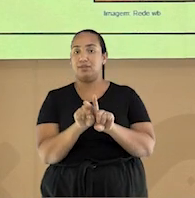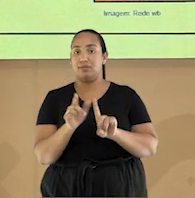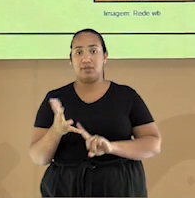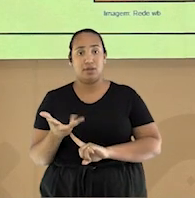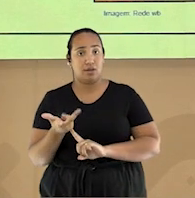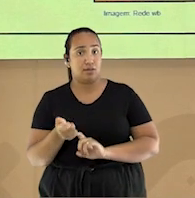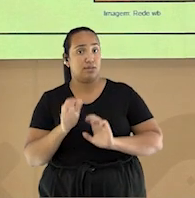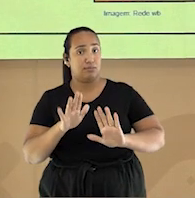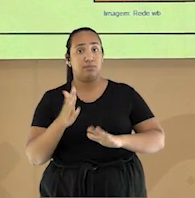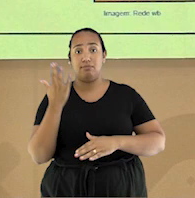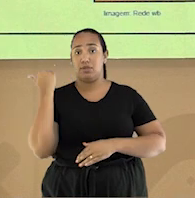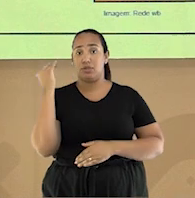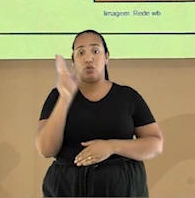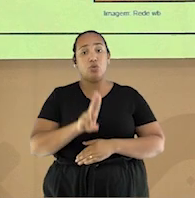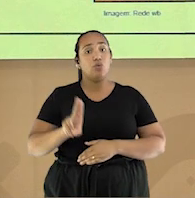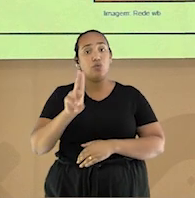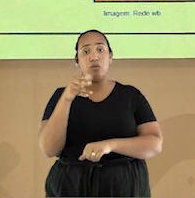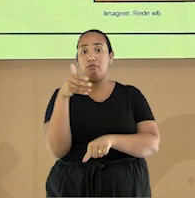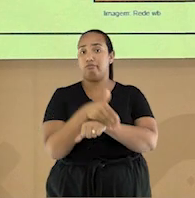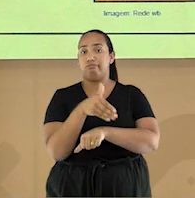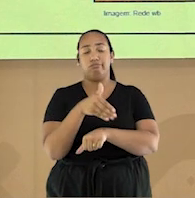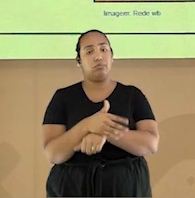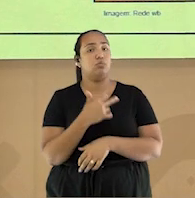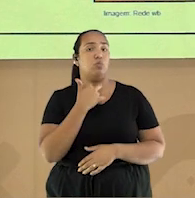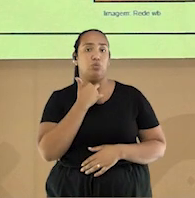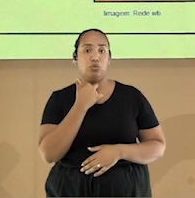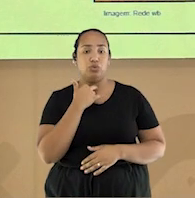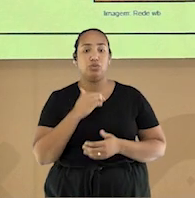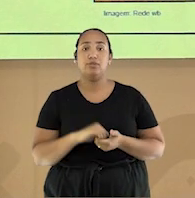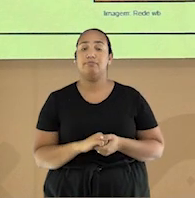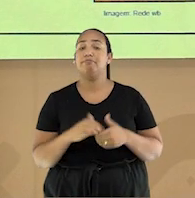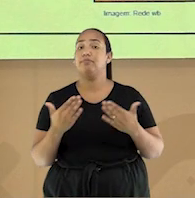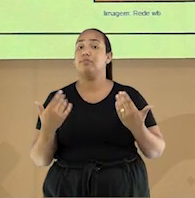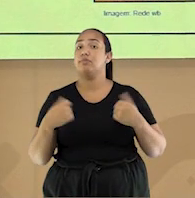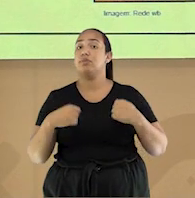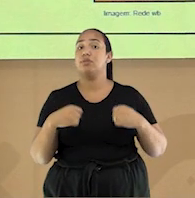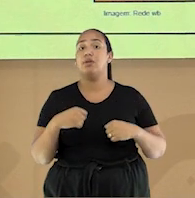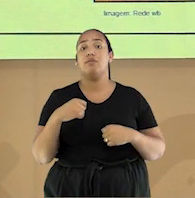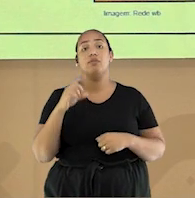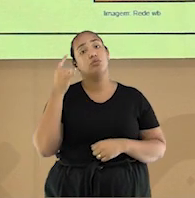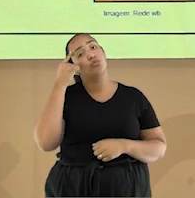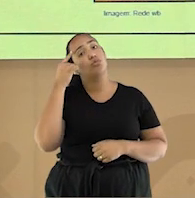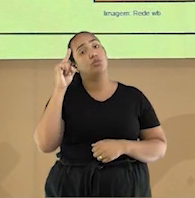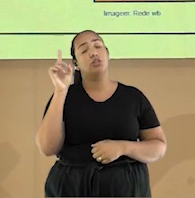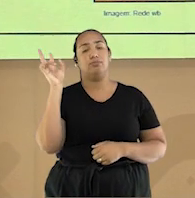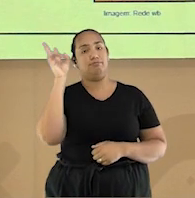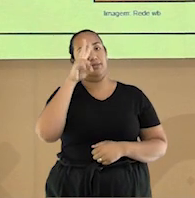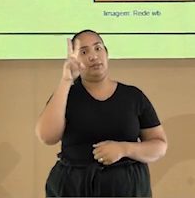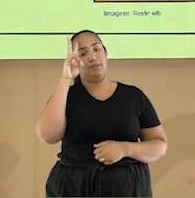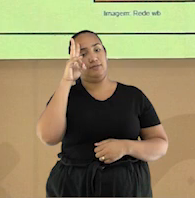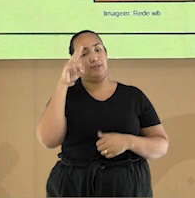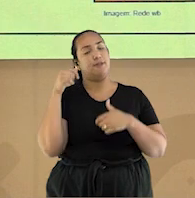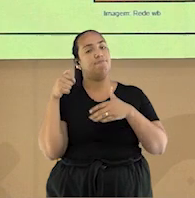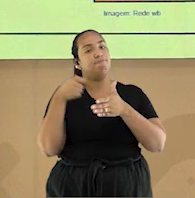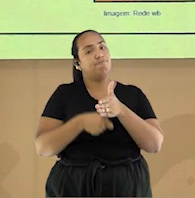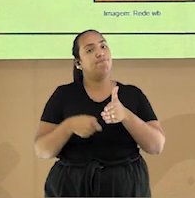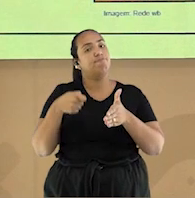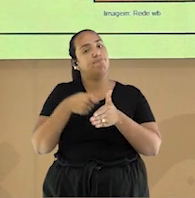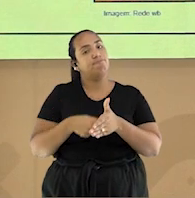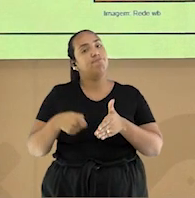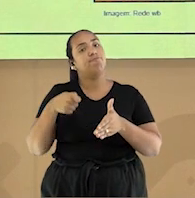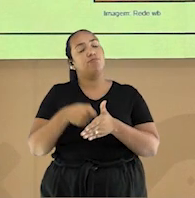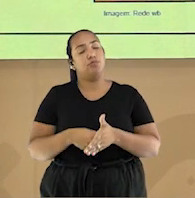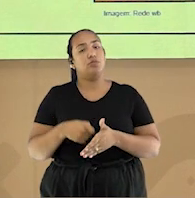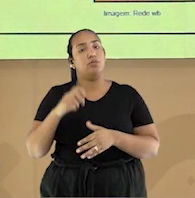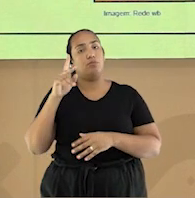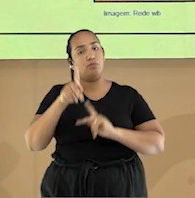tinha acesso à universidade, por exemplo. Desse modo, era preciso um dia para lembrar dessa manifestação constante que os